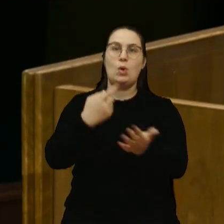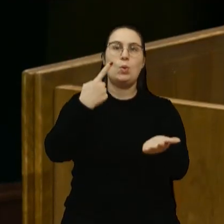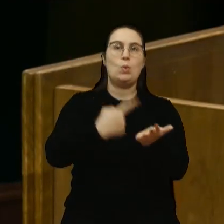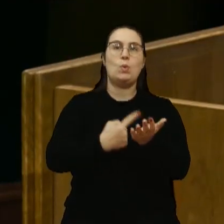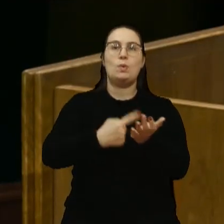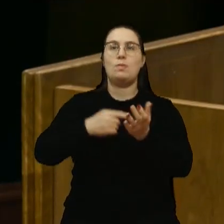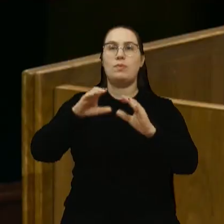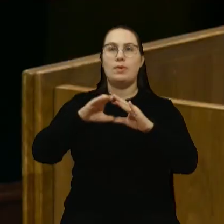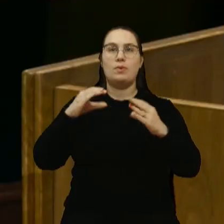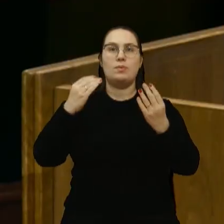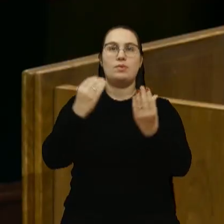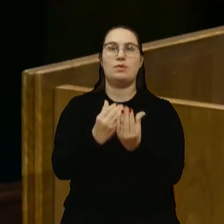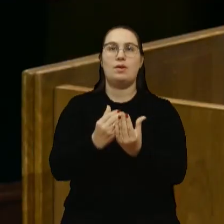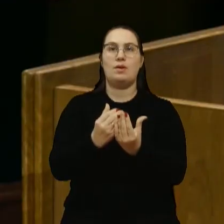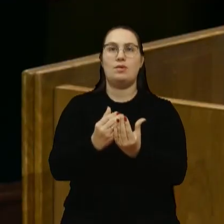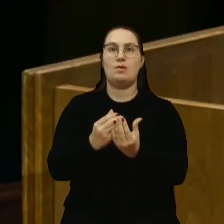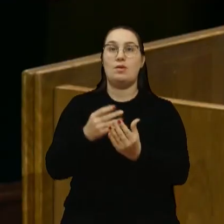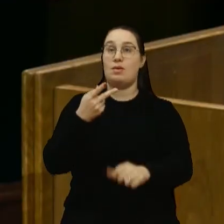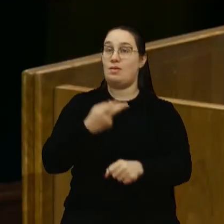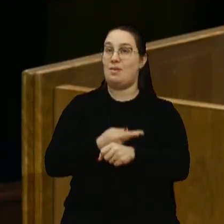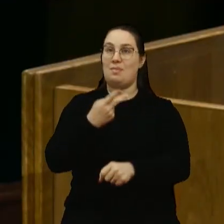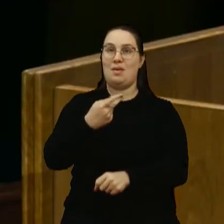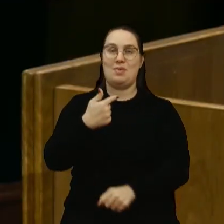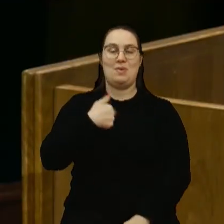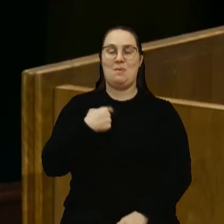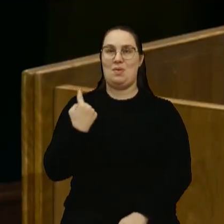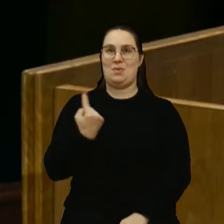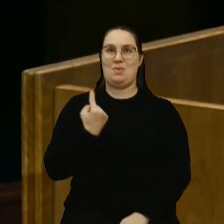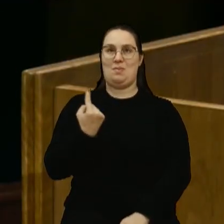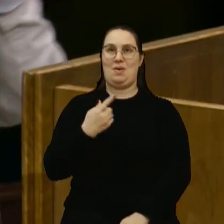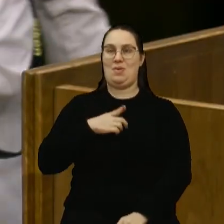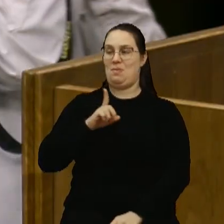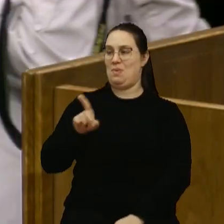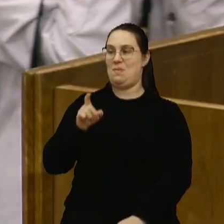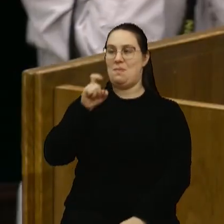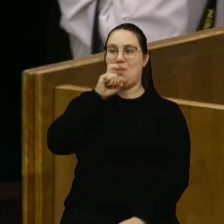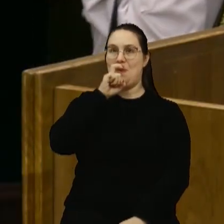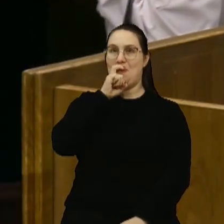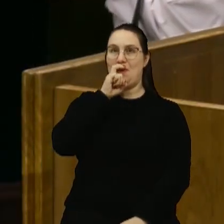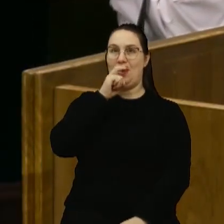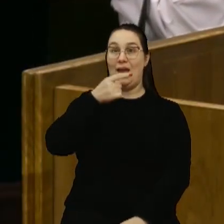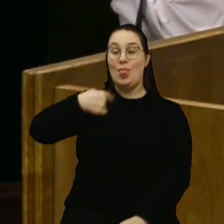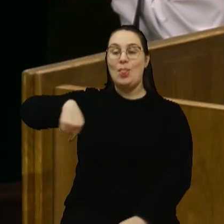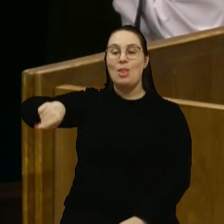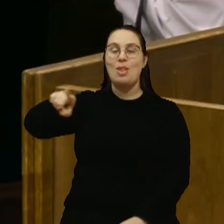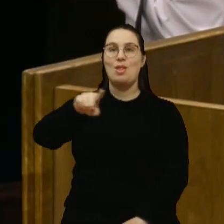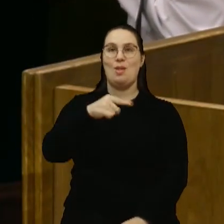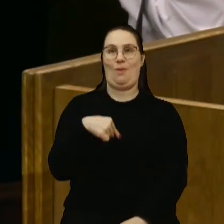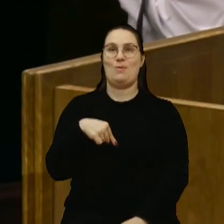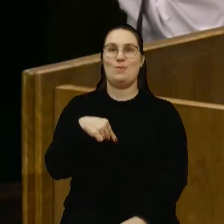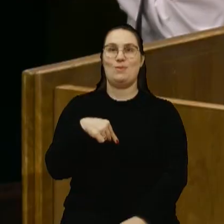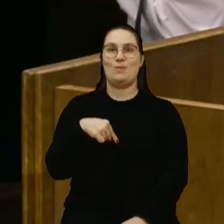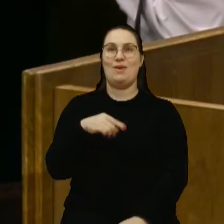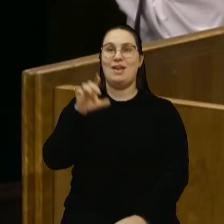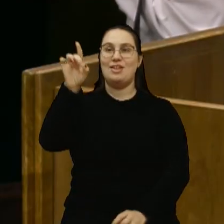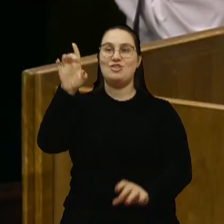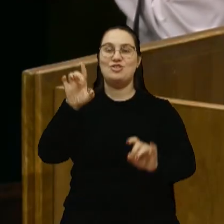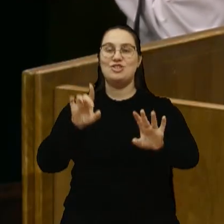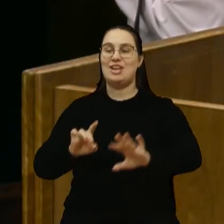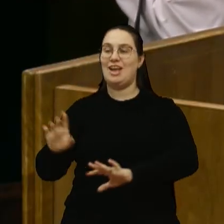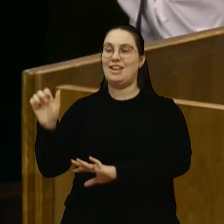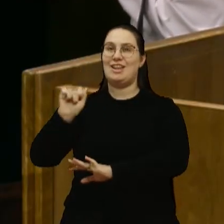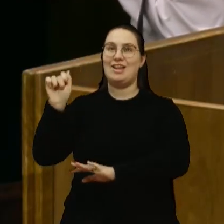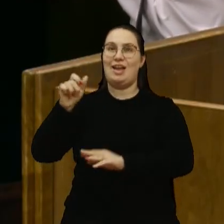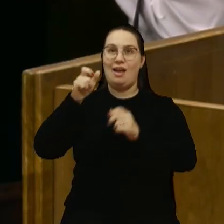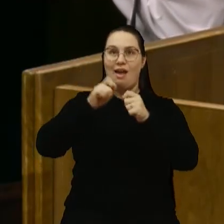comunidade. Esse prêmio, ele não é só meu, não é do meu pai, ele é de todos nós. É de cada associado que